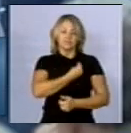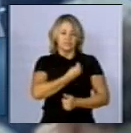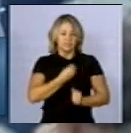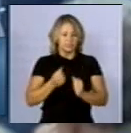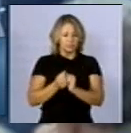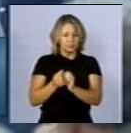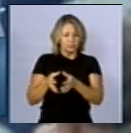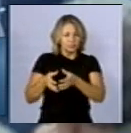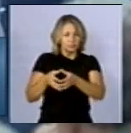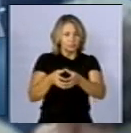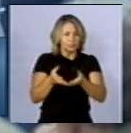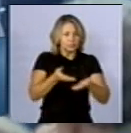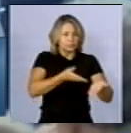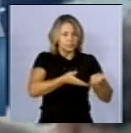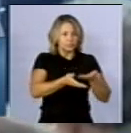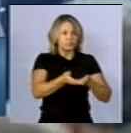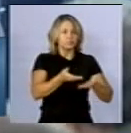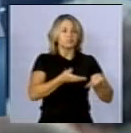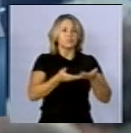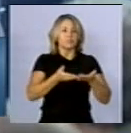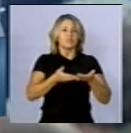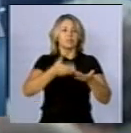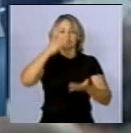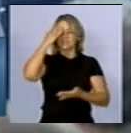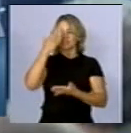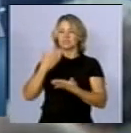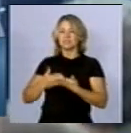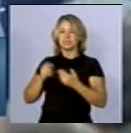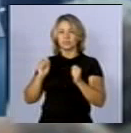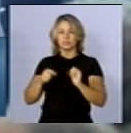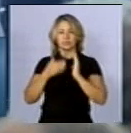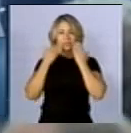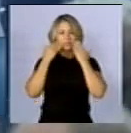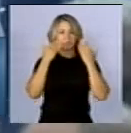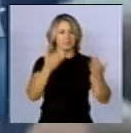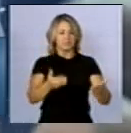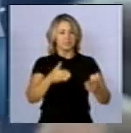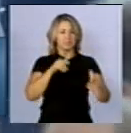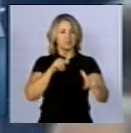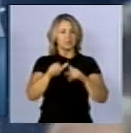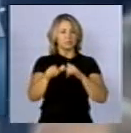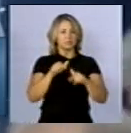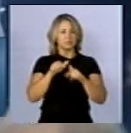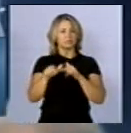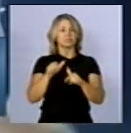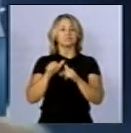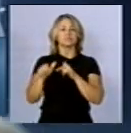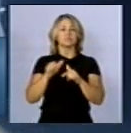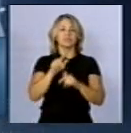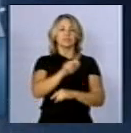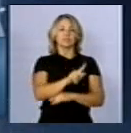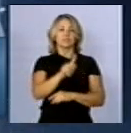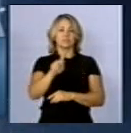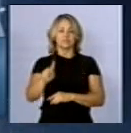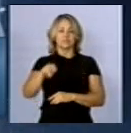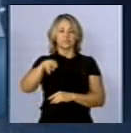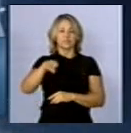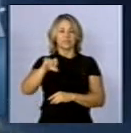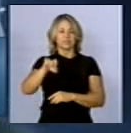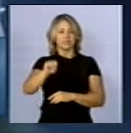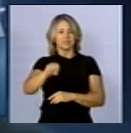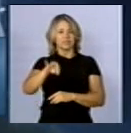categoria me dá convicção de poder vir apresentar esse trabalho do Professor Nestor